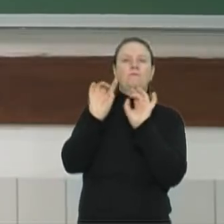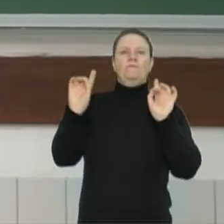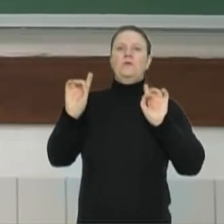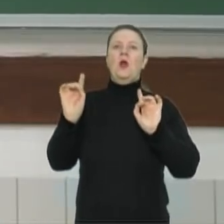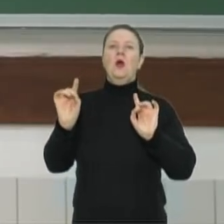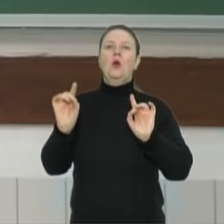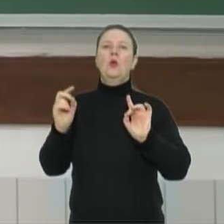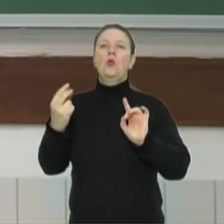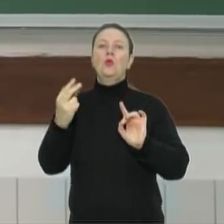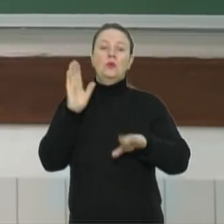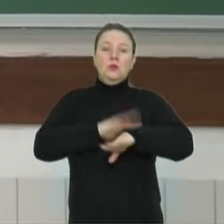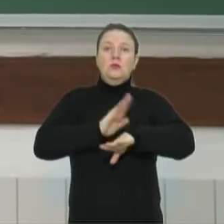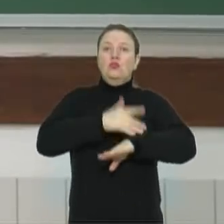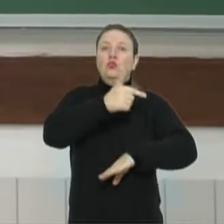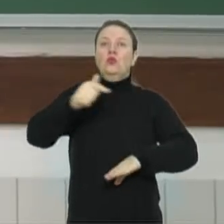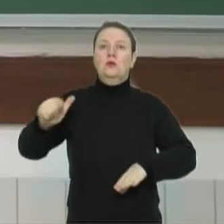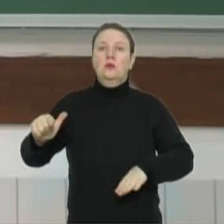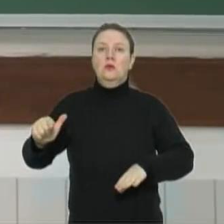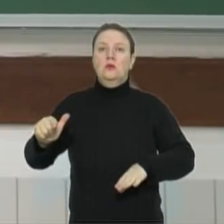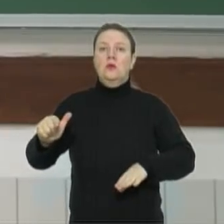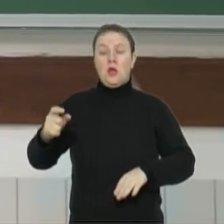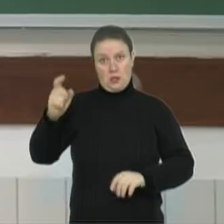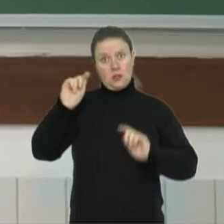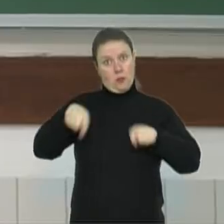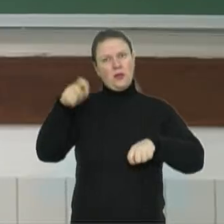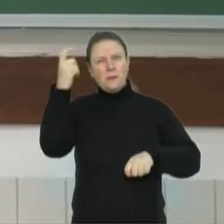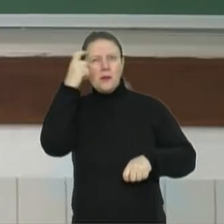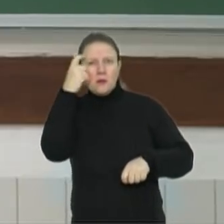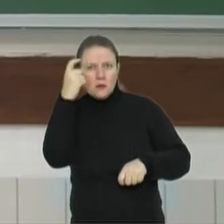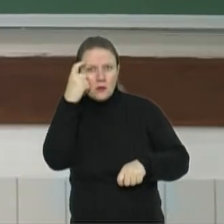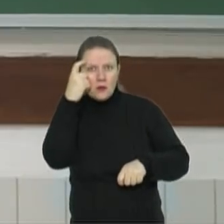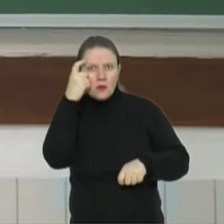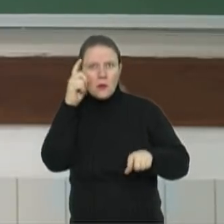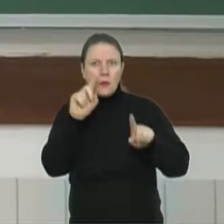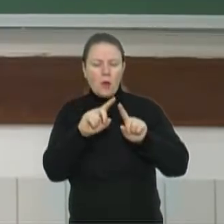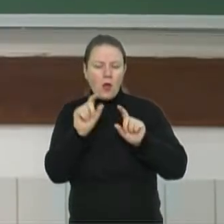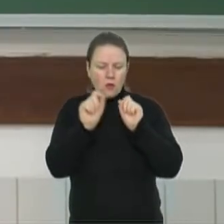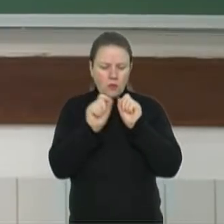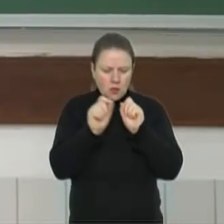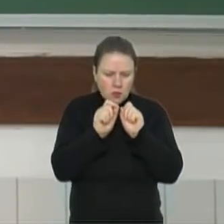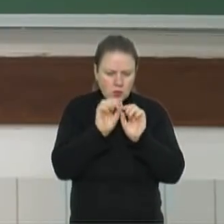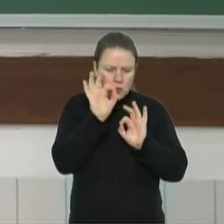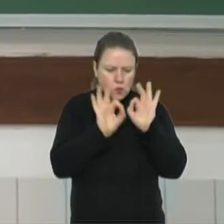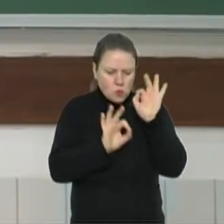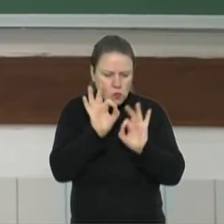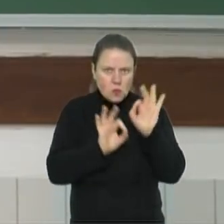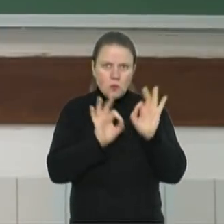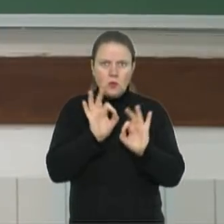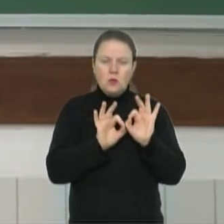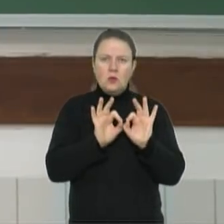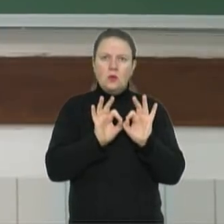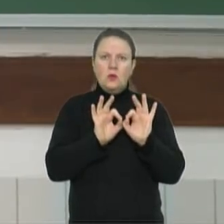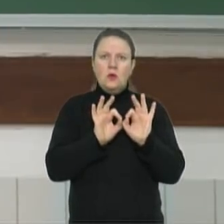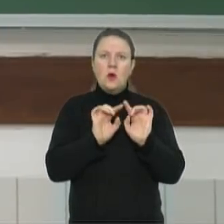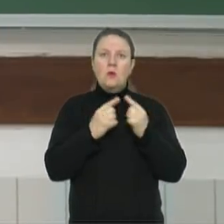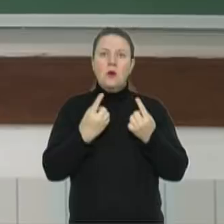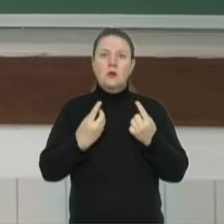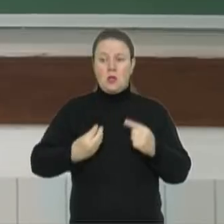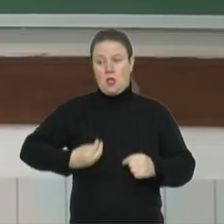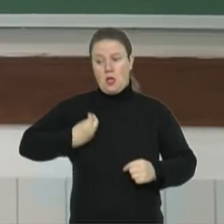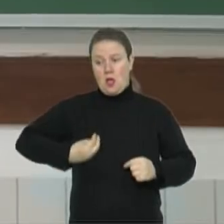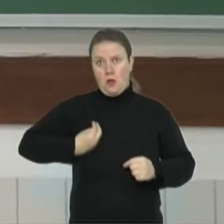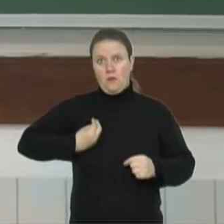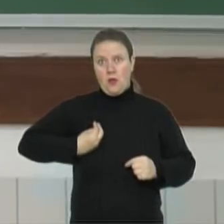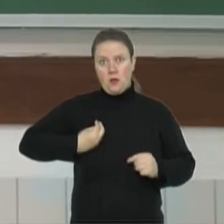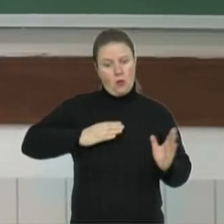dá para fazer isso na vida, né? Mesmo que você pense no que você vai fazer, essa tomada de decisão, esse processo de tomada de decisão já